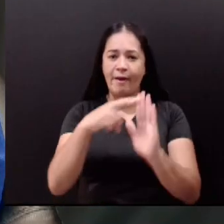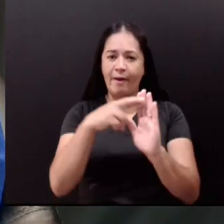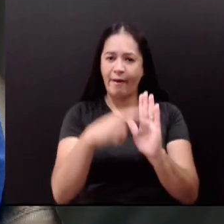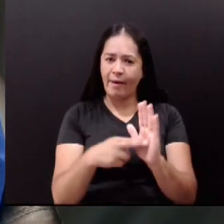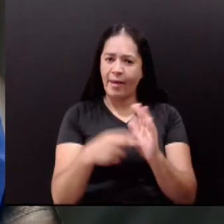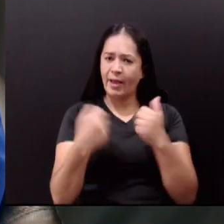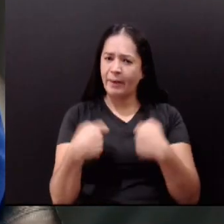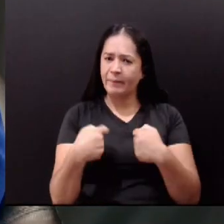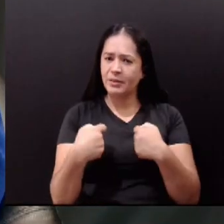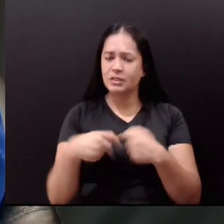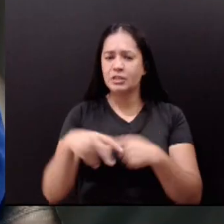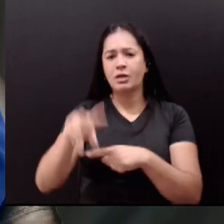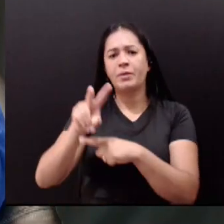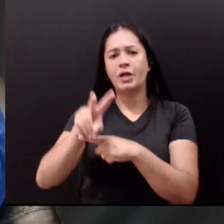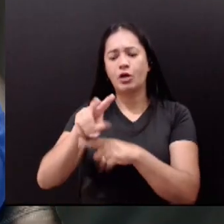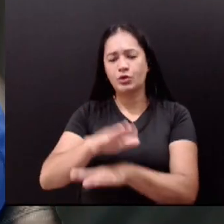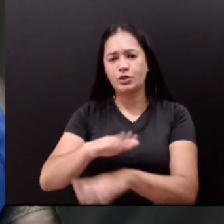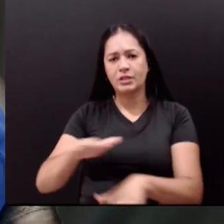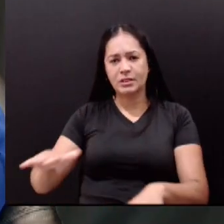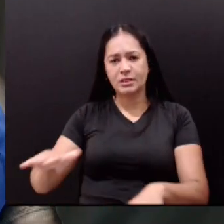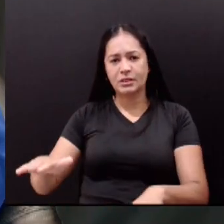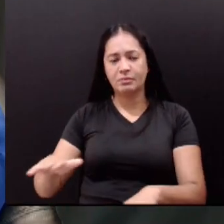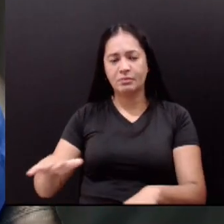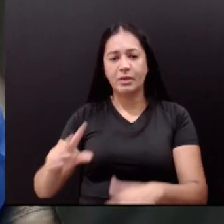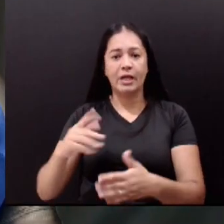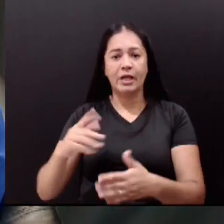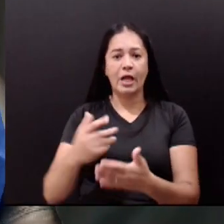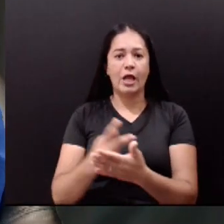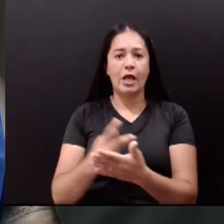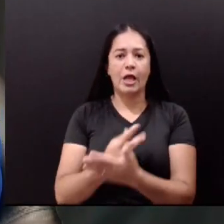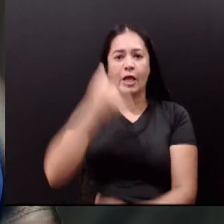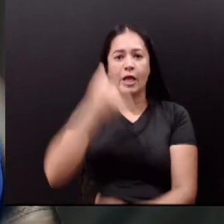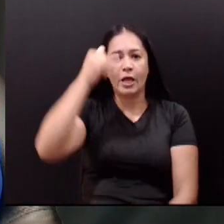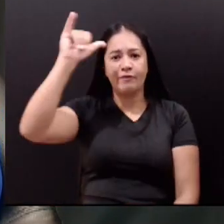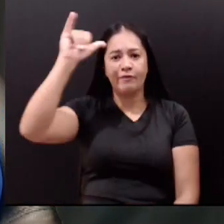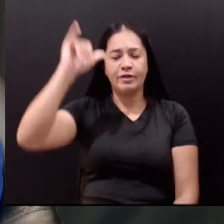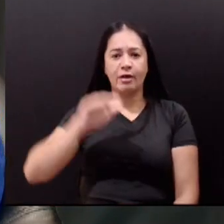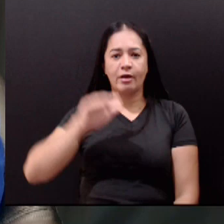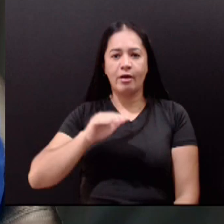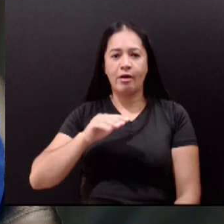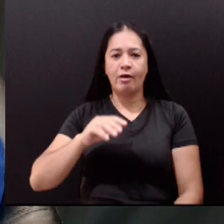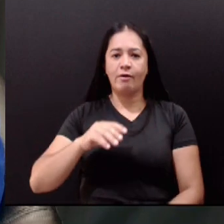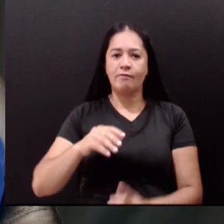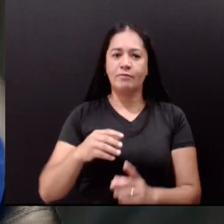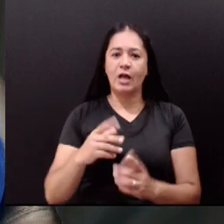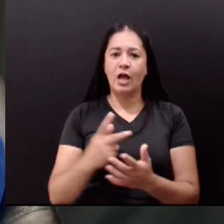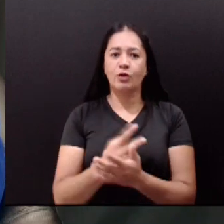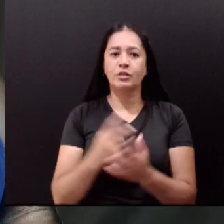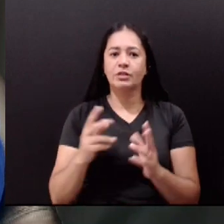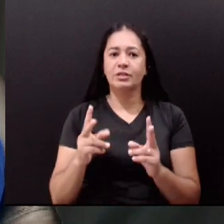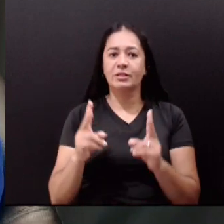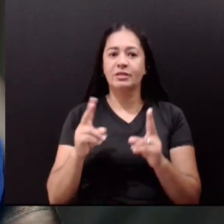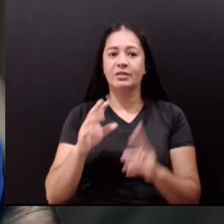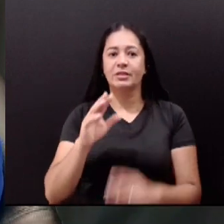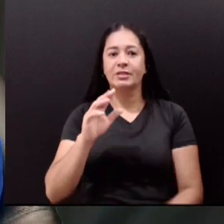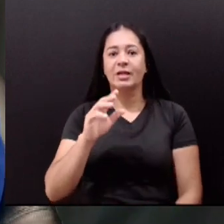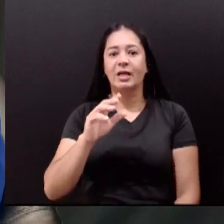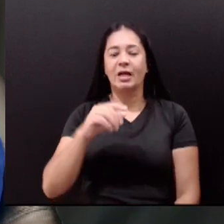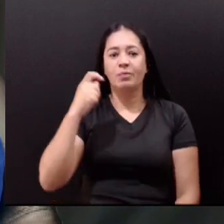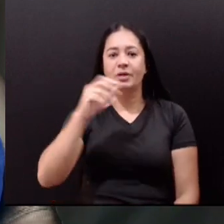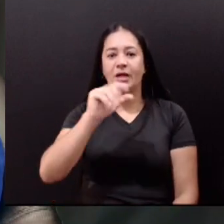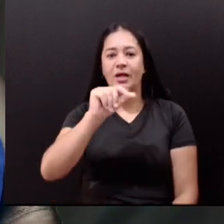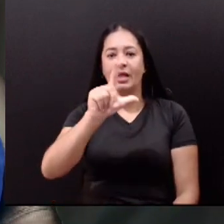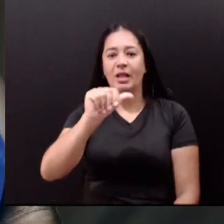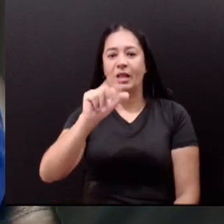os menores, para que não aconteça abusos, como aconteceu no caso da atriz Larissa Manoela. Então, a gente